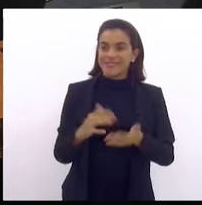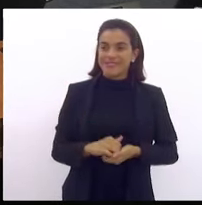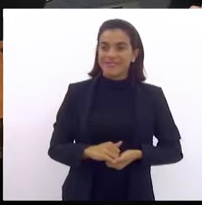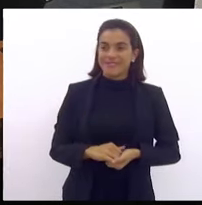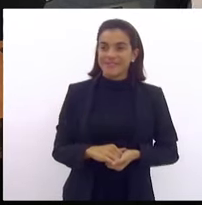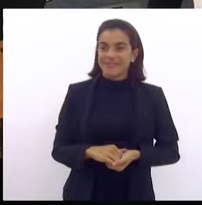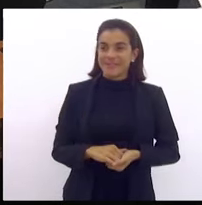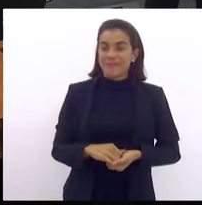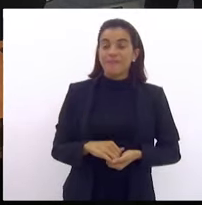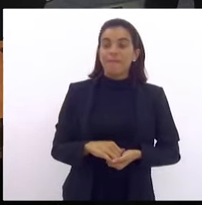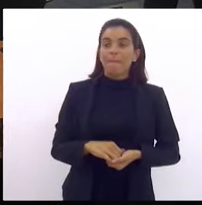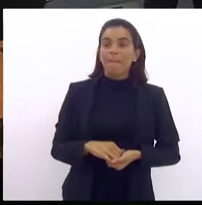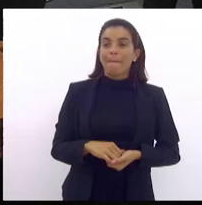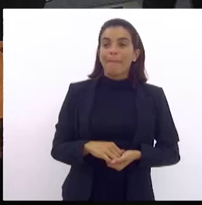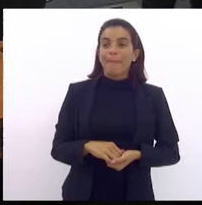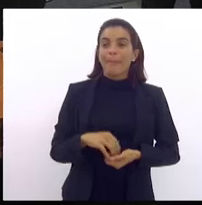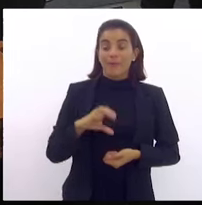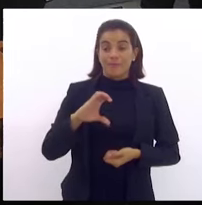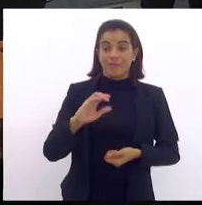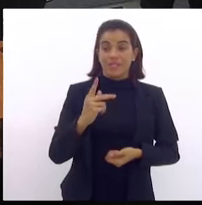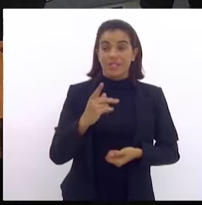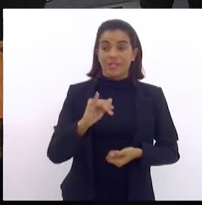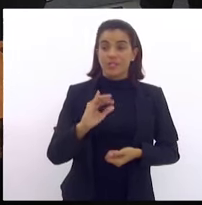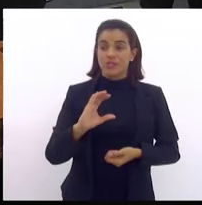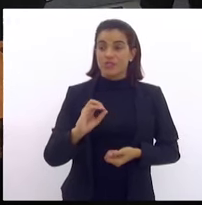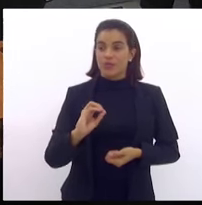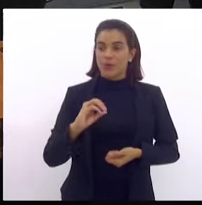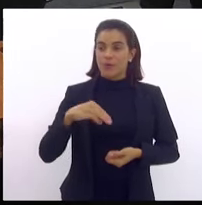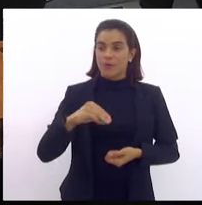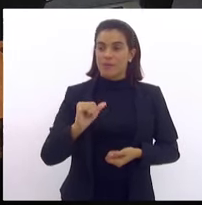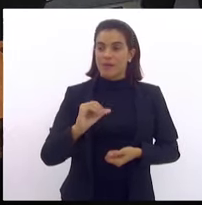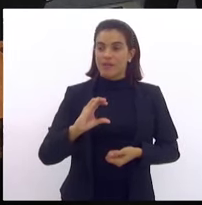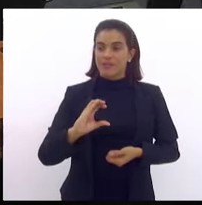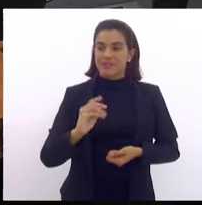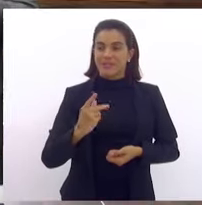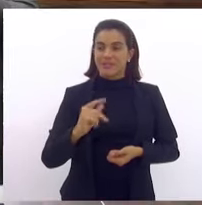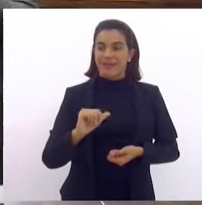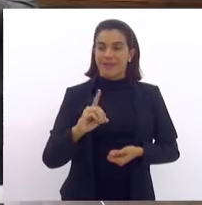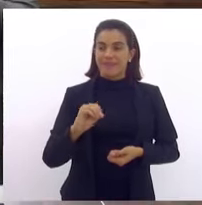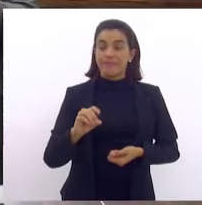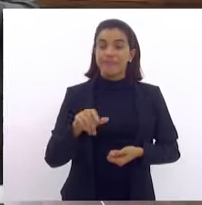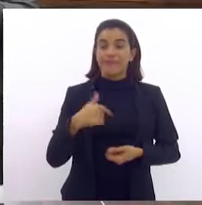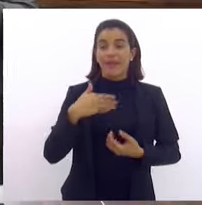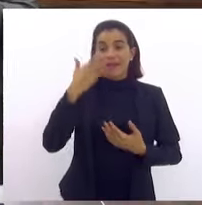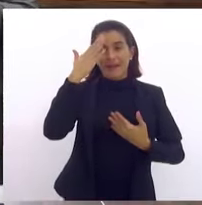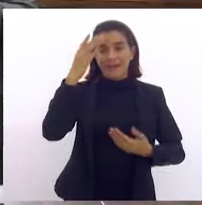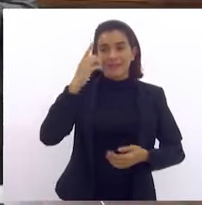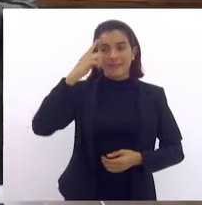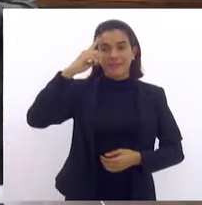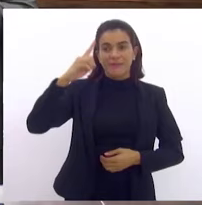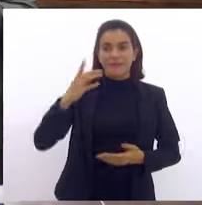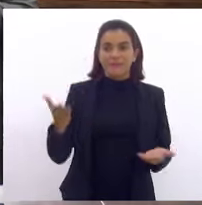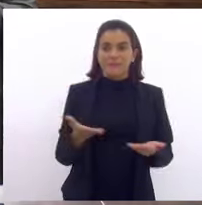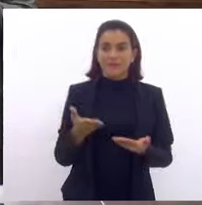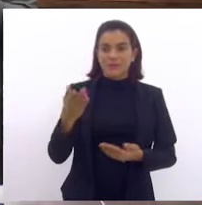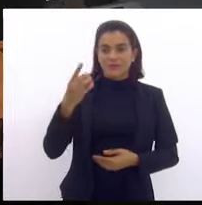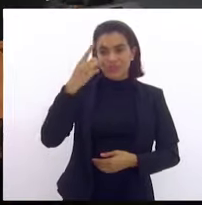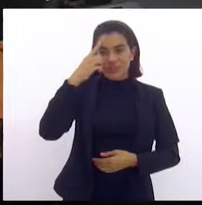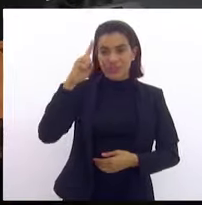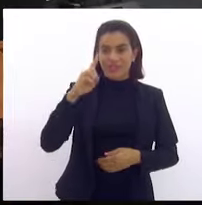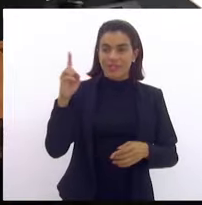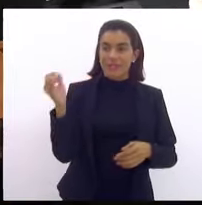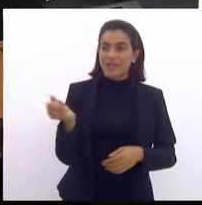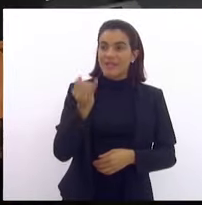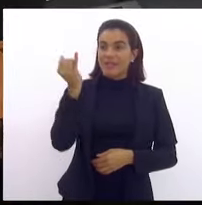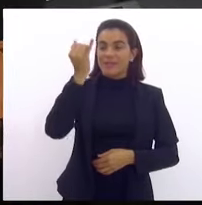Senhor presidente. Deputado Chico Machado. Senhor presidente, antes de mais nada, quero agradecer a Deus por esse dia importante, dia 30 de